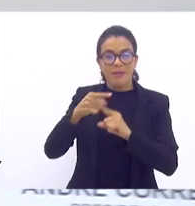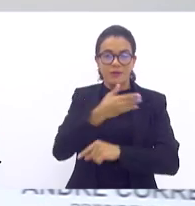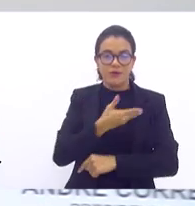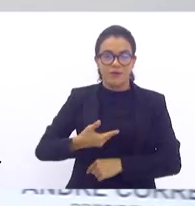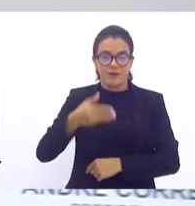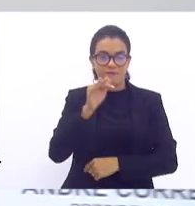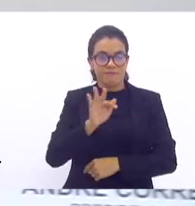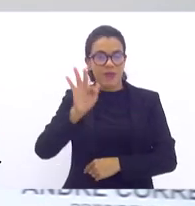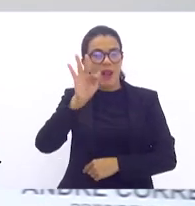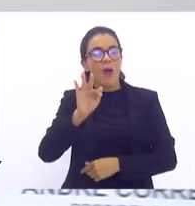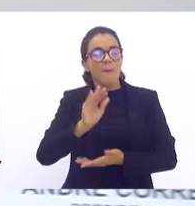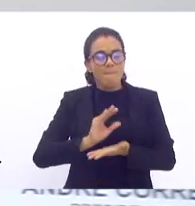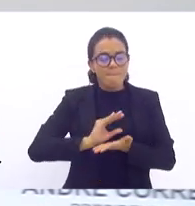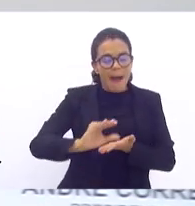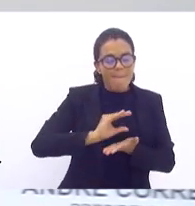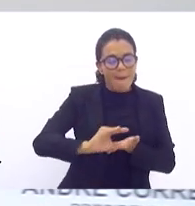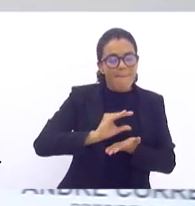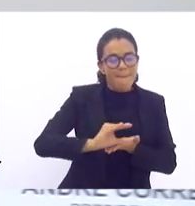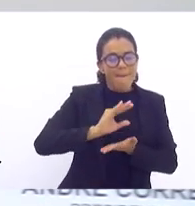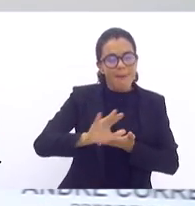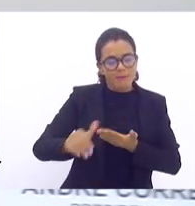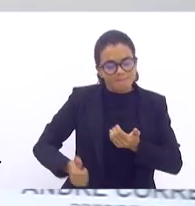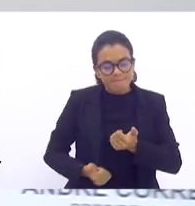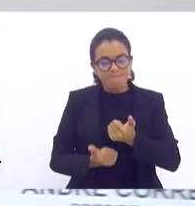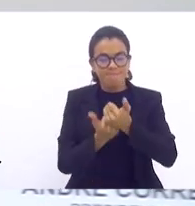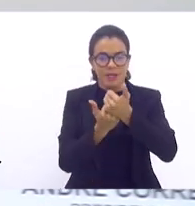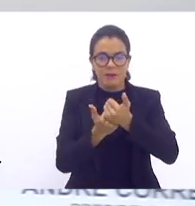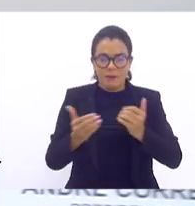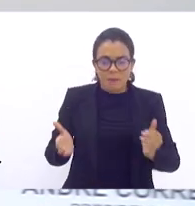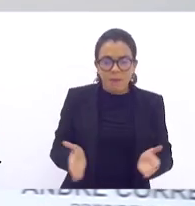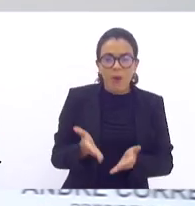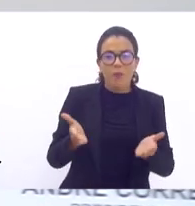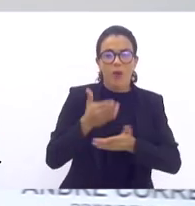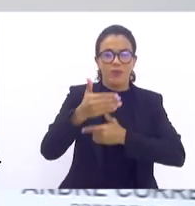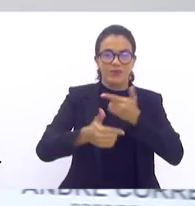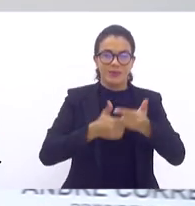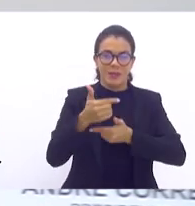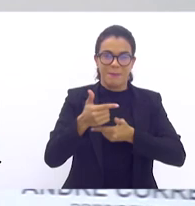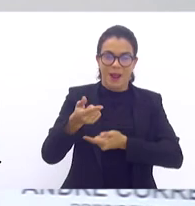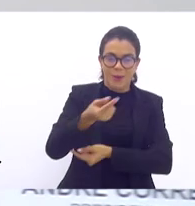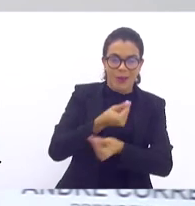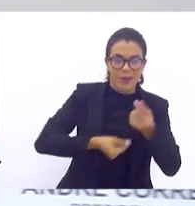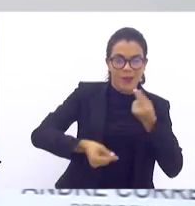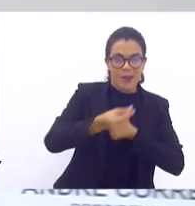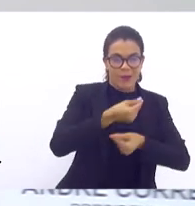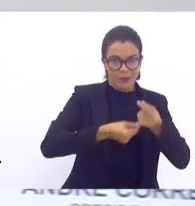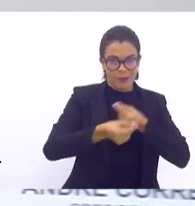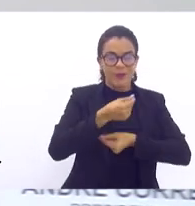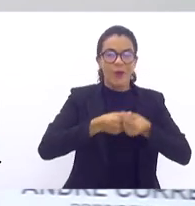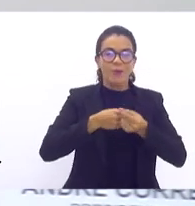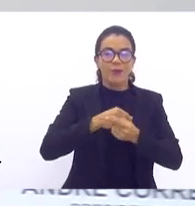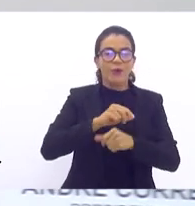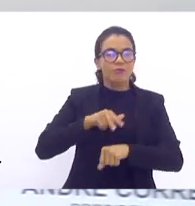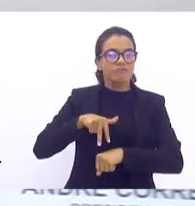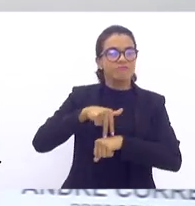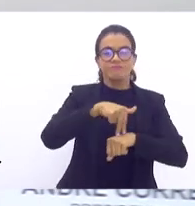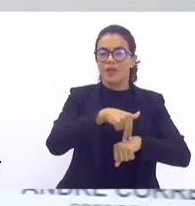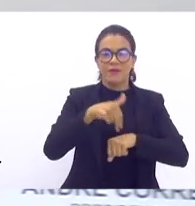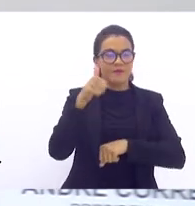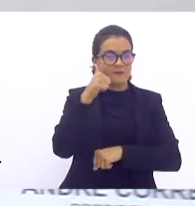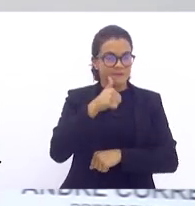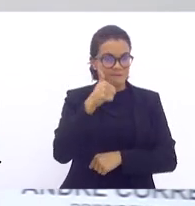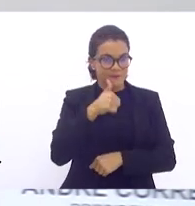colocado recurso para dar dinamização as atividades econômicas cujo protagonista feminino